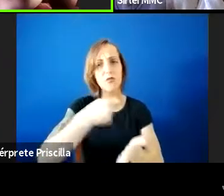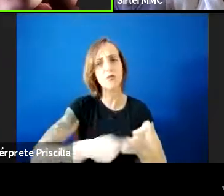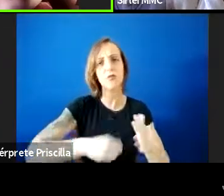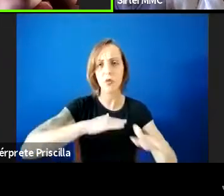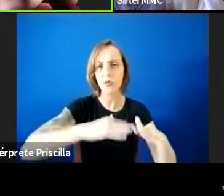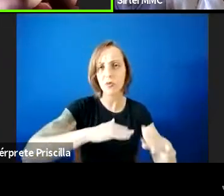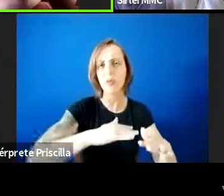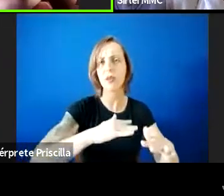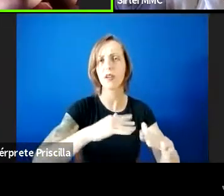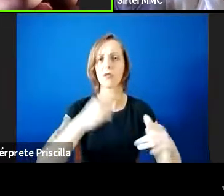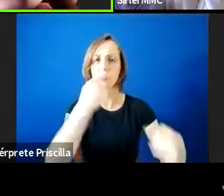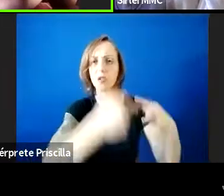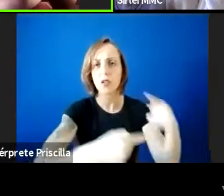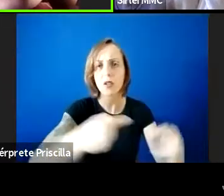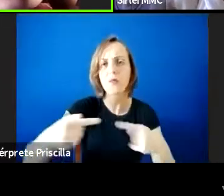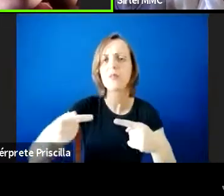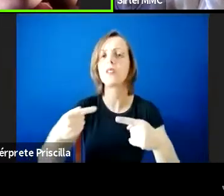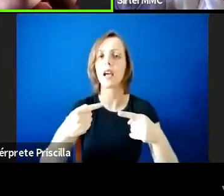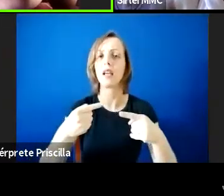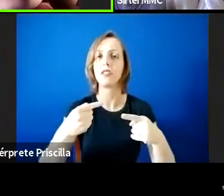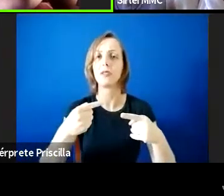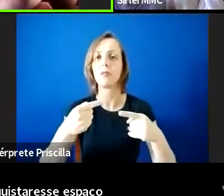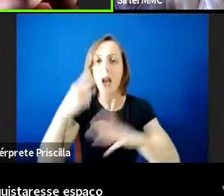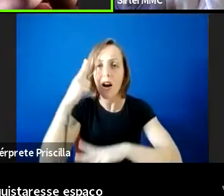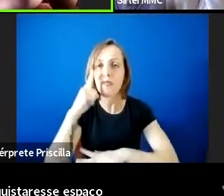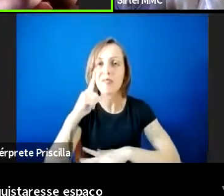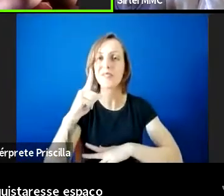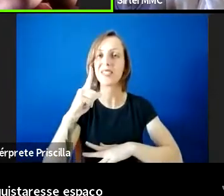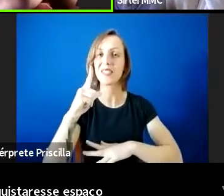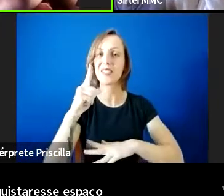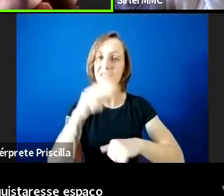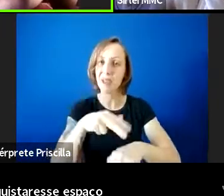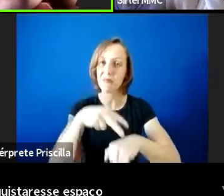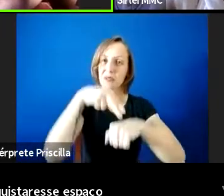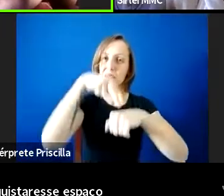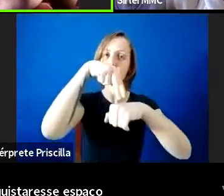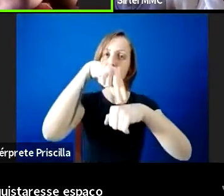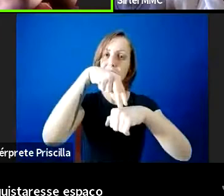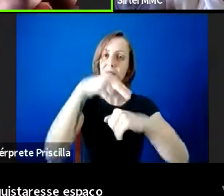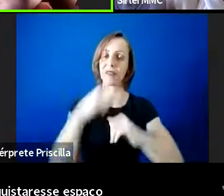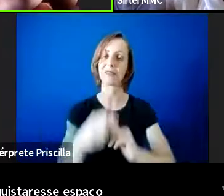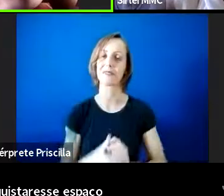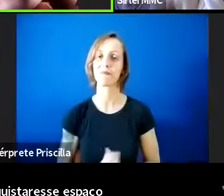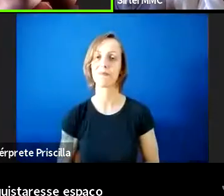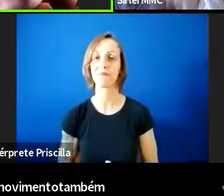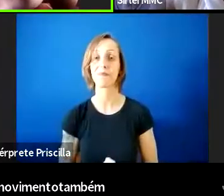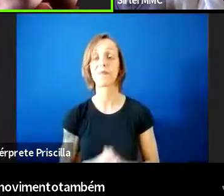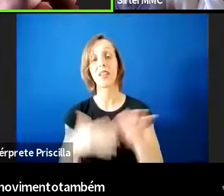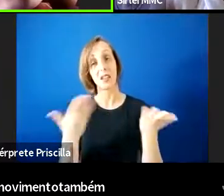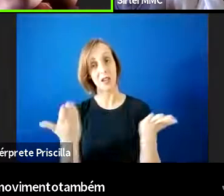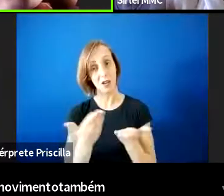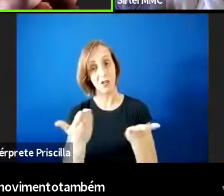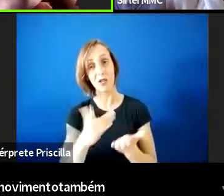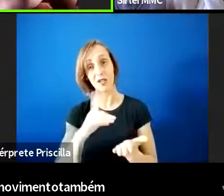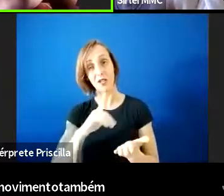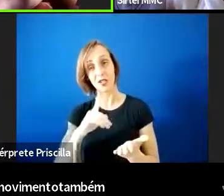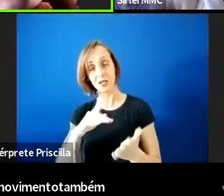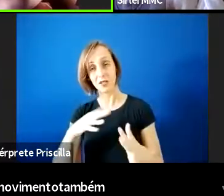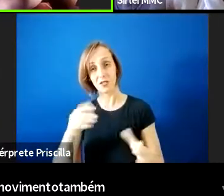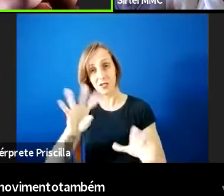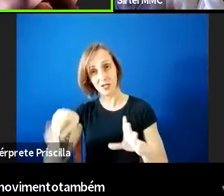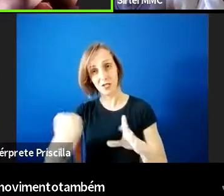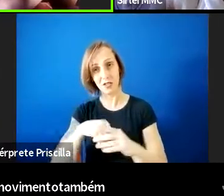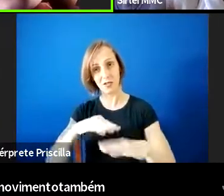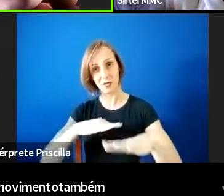esse espaço dentro do movimento também. Então, hoje em dia, então, dentro do movimento, nós temos mulheres em todas as